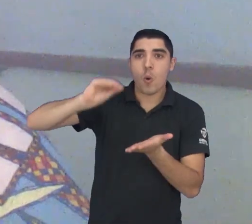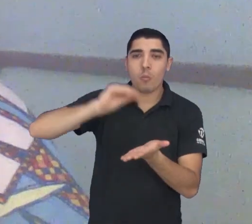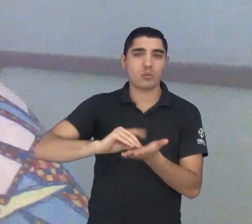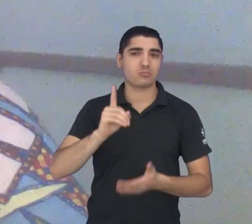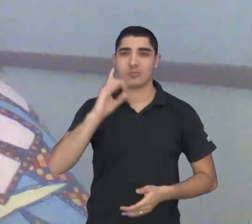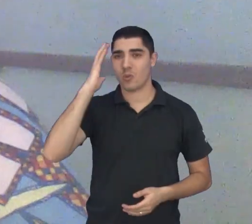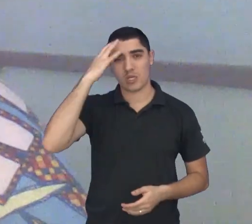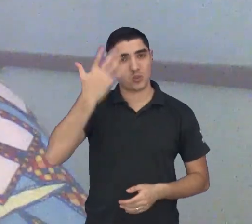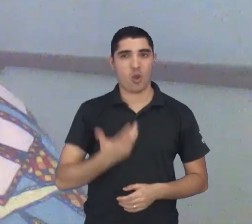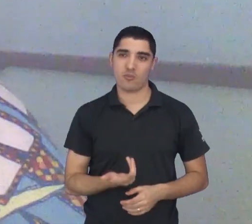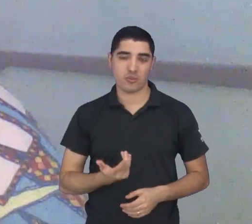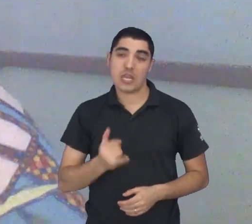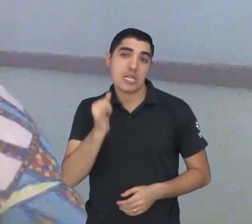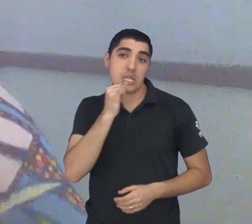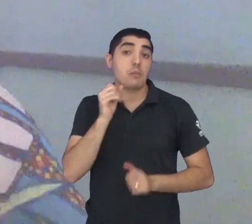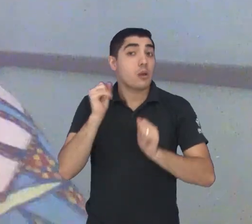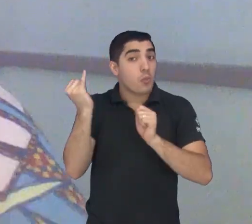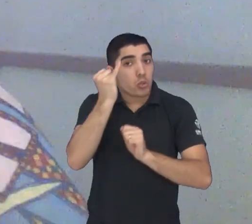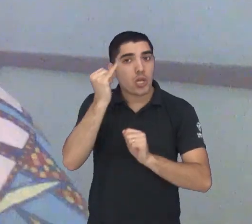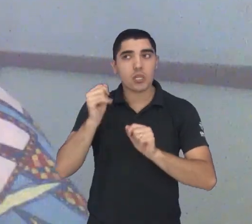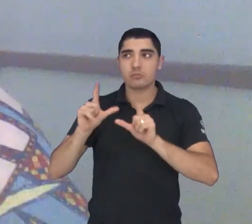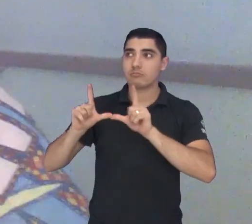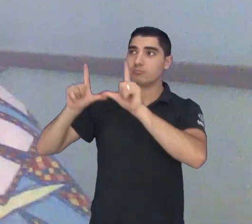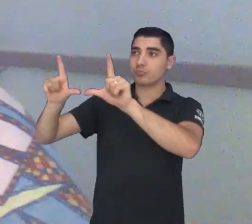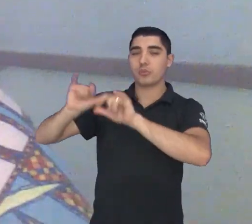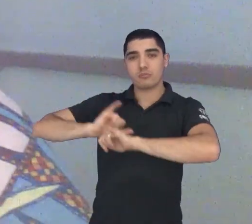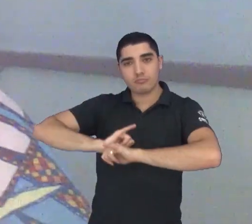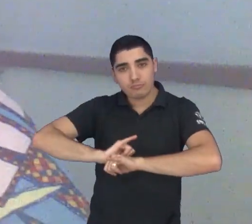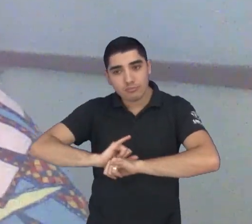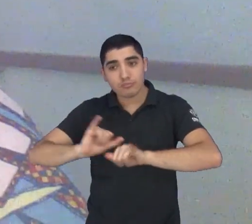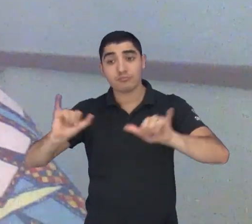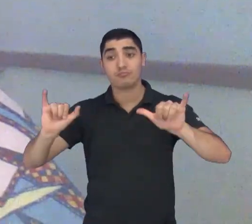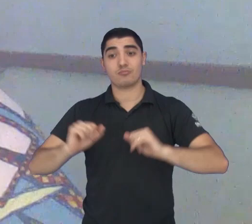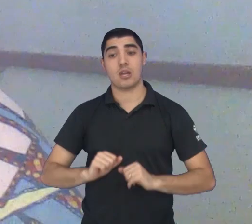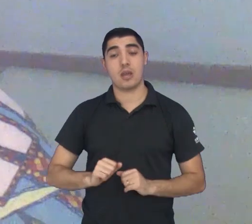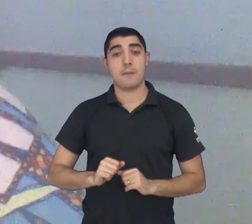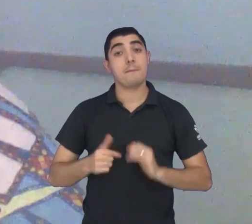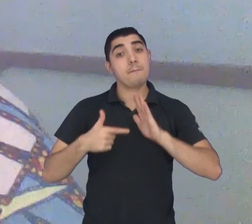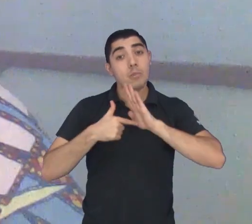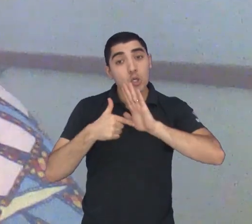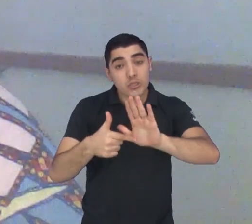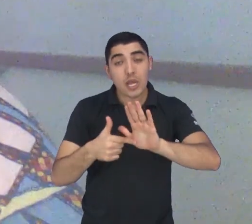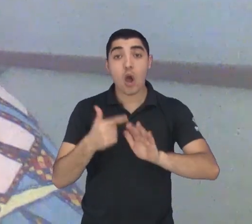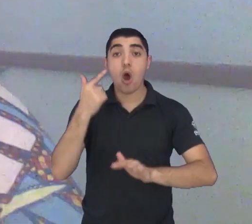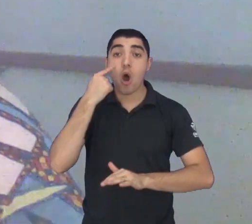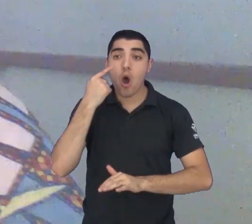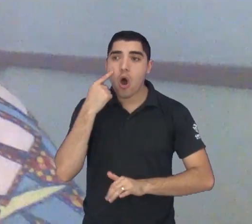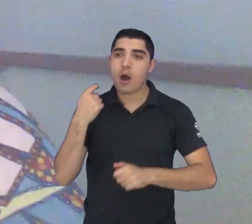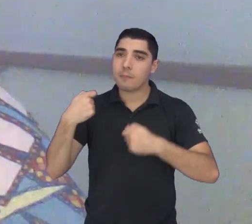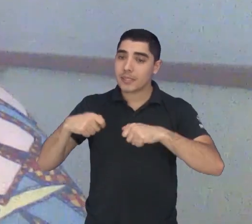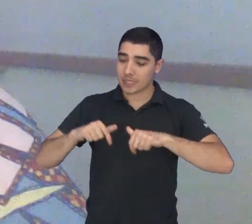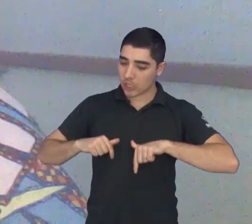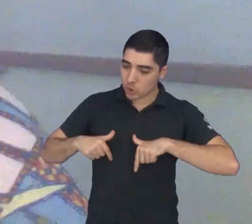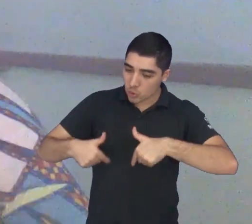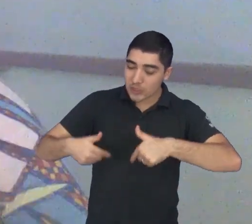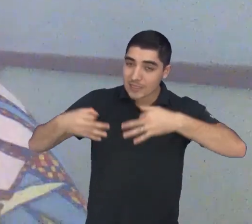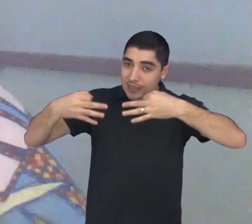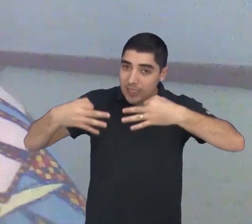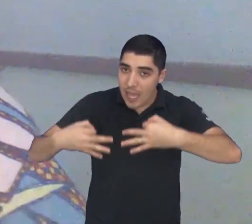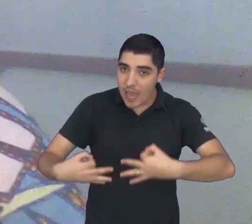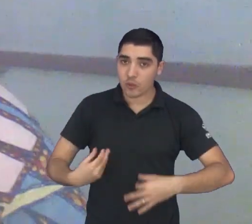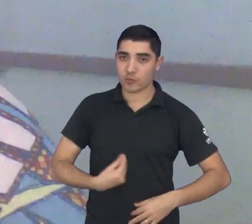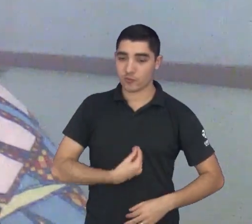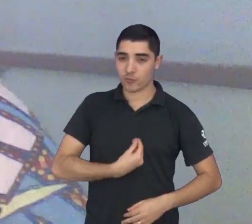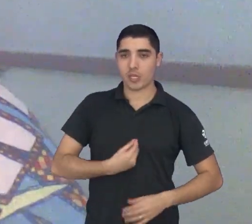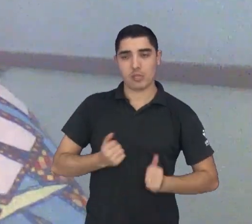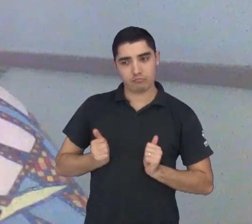comunicados, reforçar as ações, as boas ações dentro de um condomínio, explicar o porquê de situações